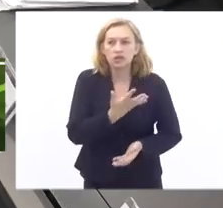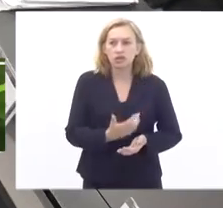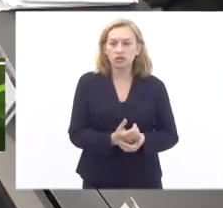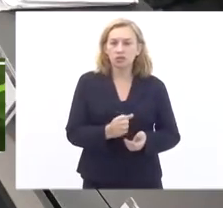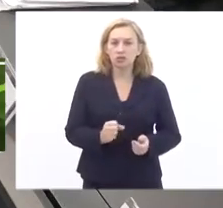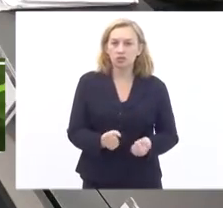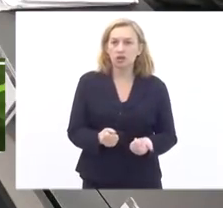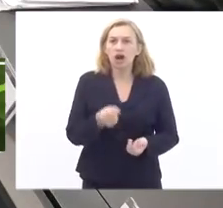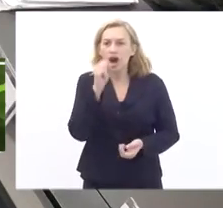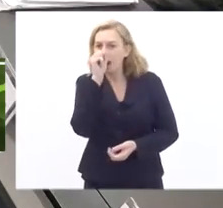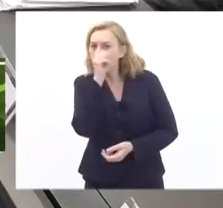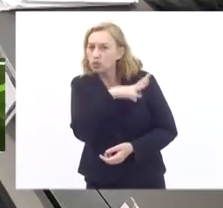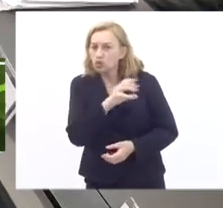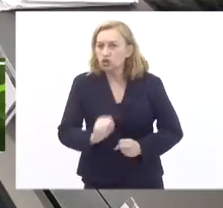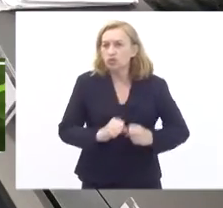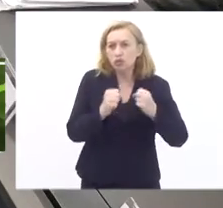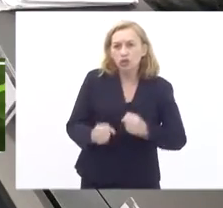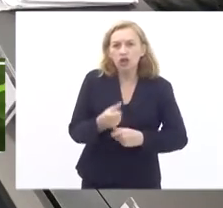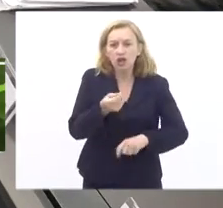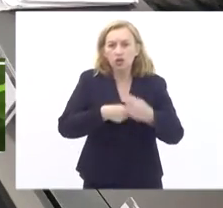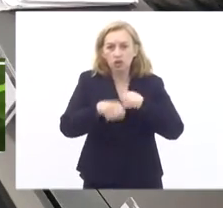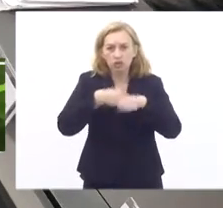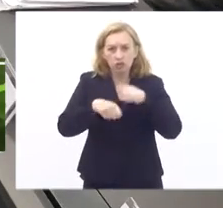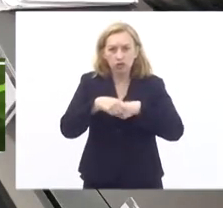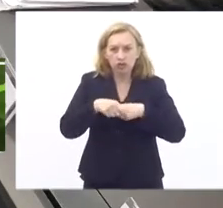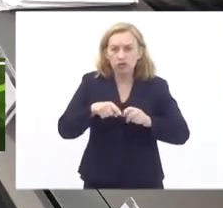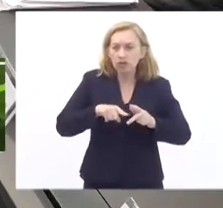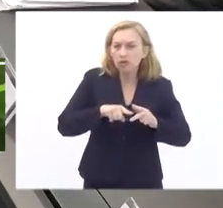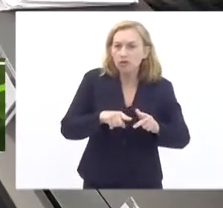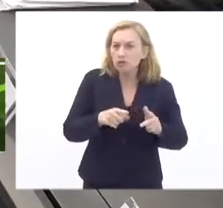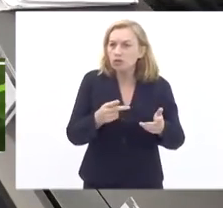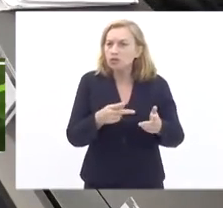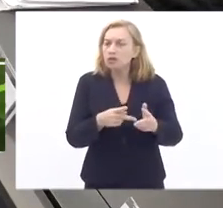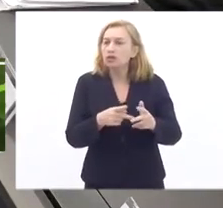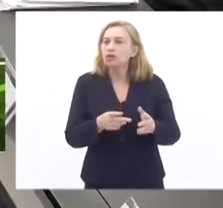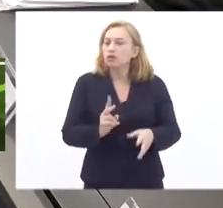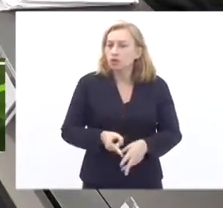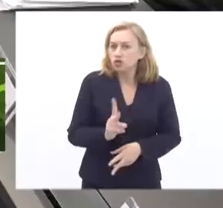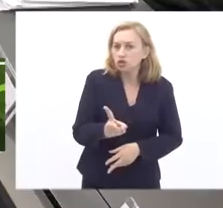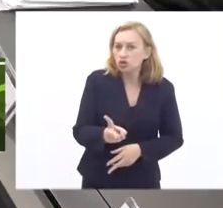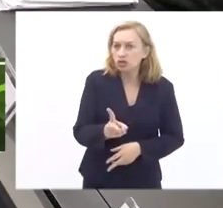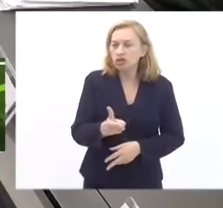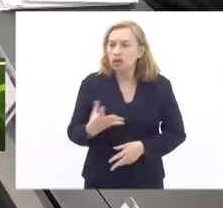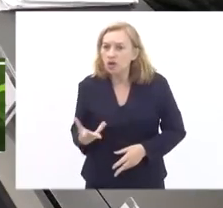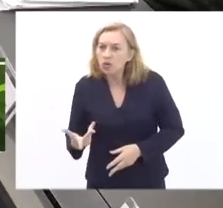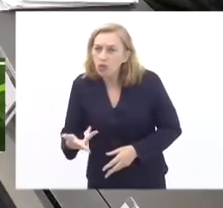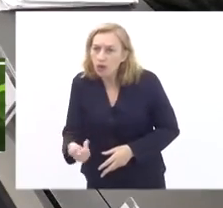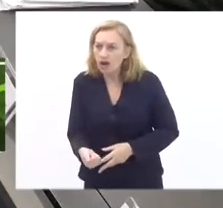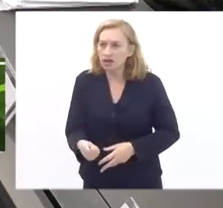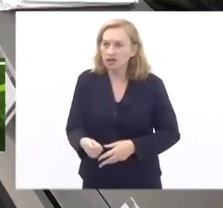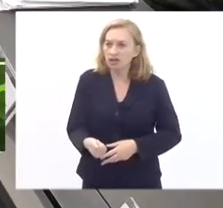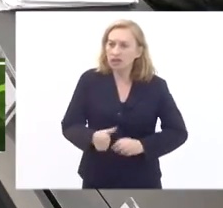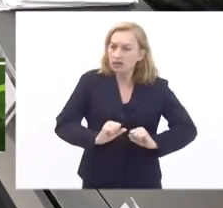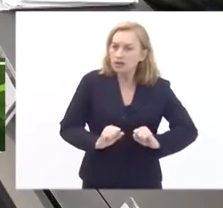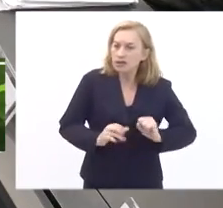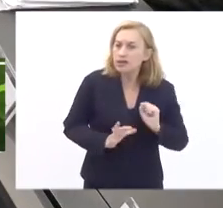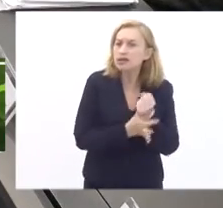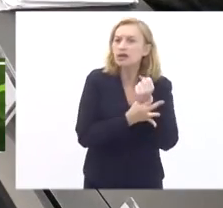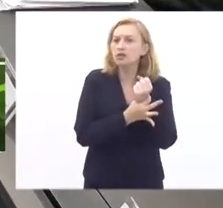poder econômico, atendendo às condições de regularidade, continuidade, eficiência,